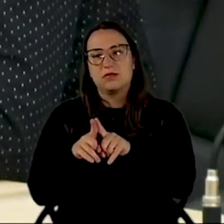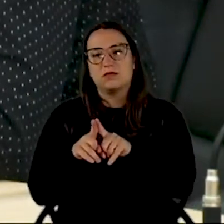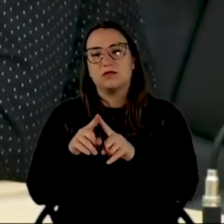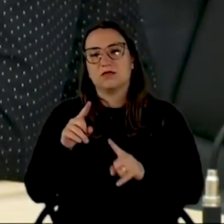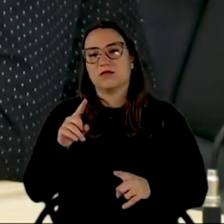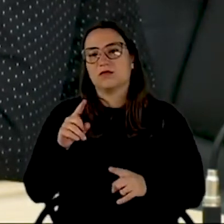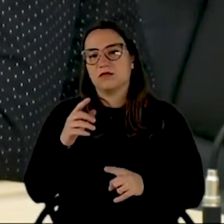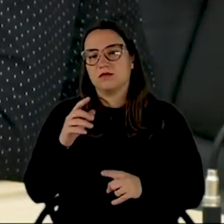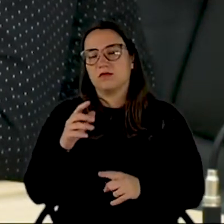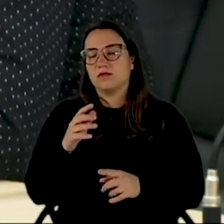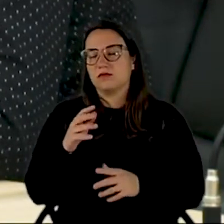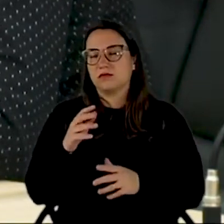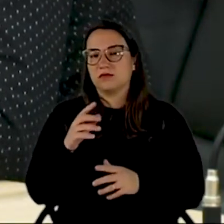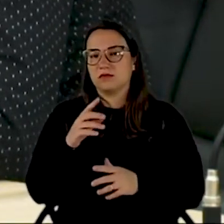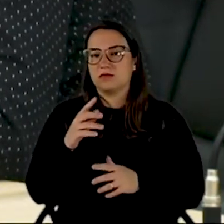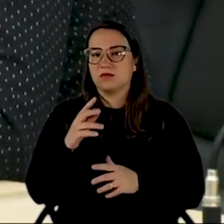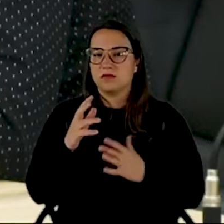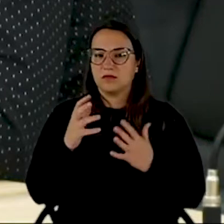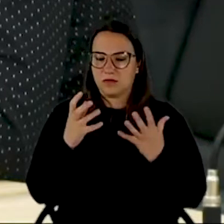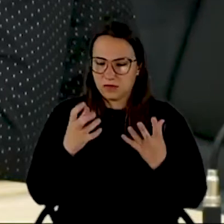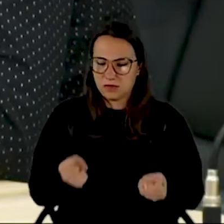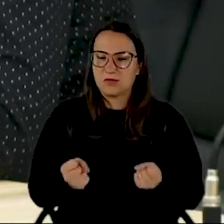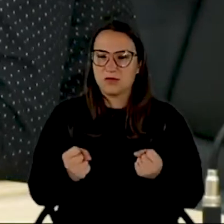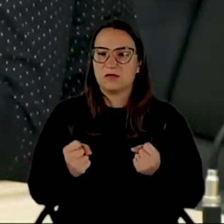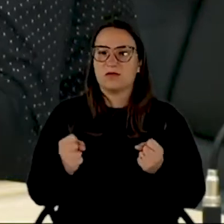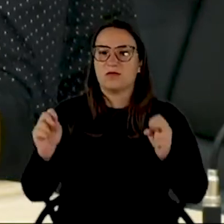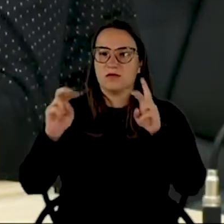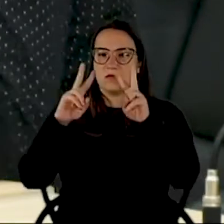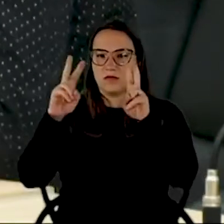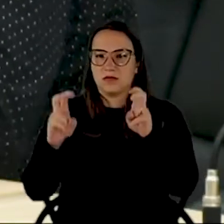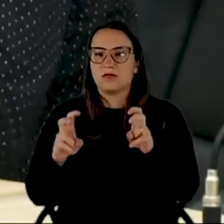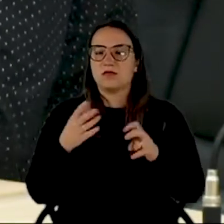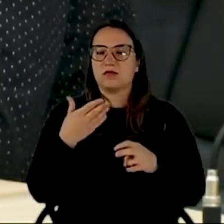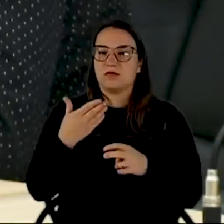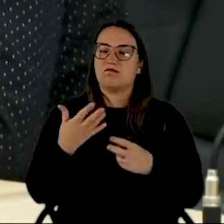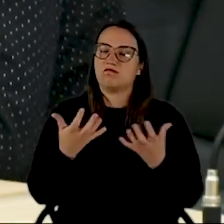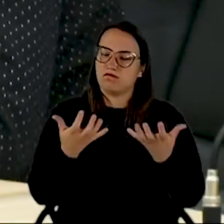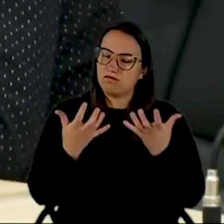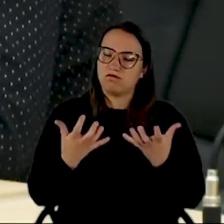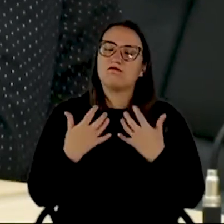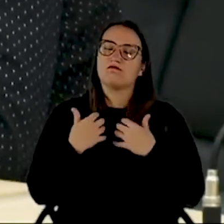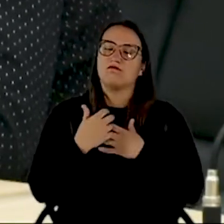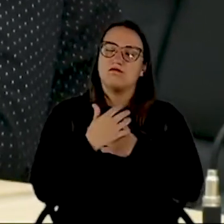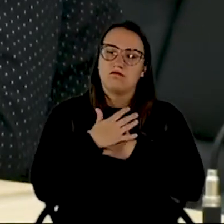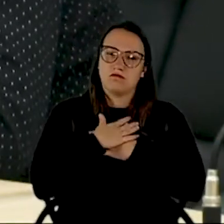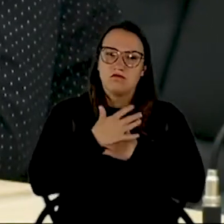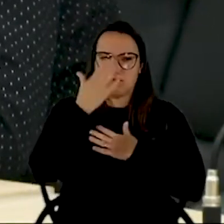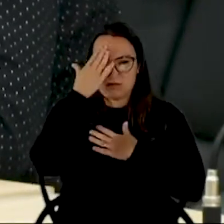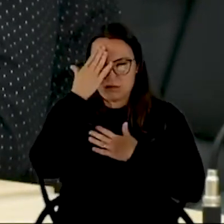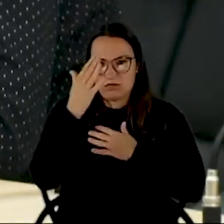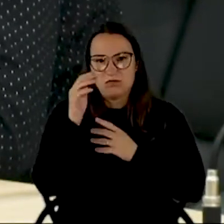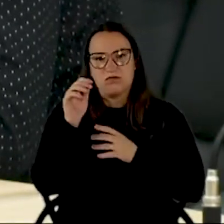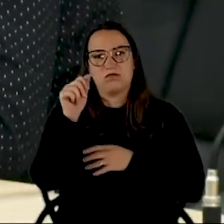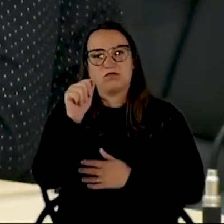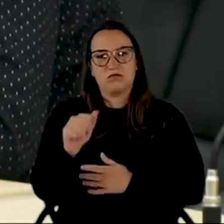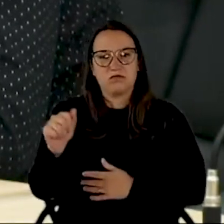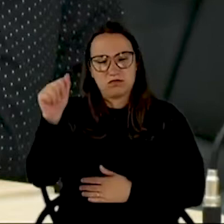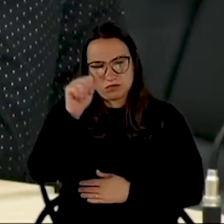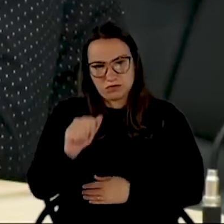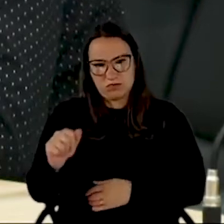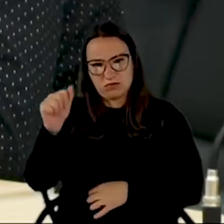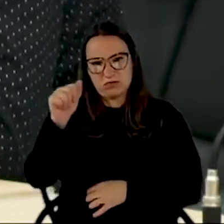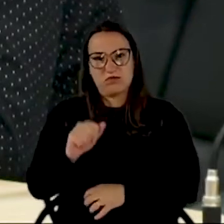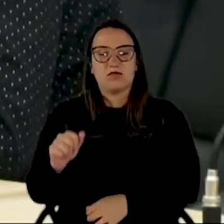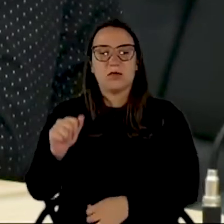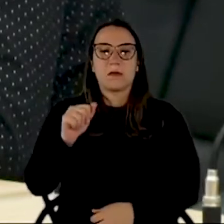dele abraçou essa causa, né, a qual eu quero agradecer aqui todas as pessoas aí da Associação HP Vida,